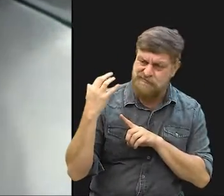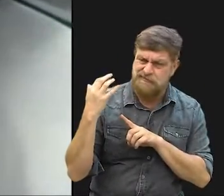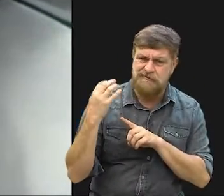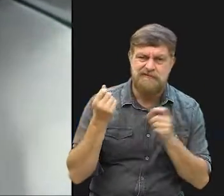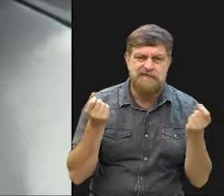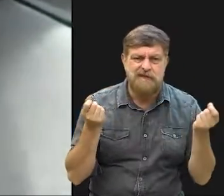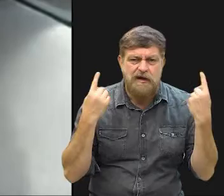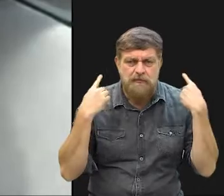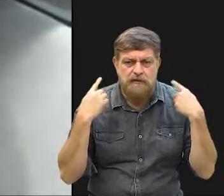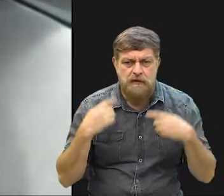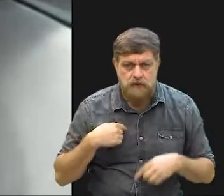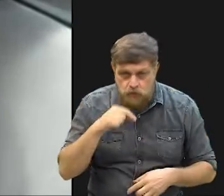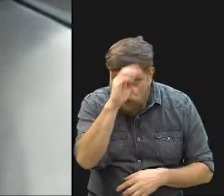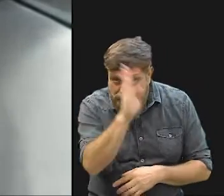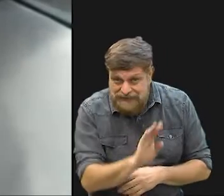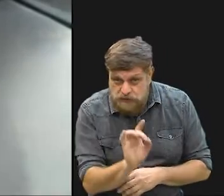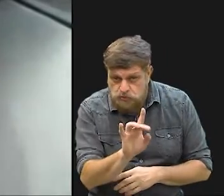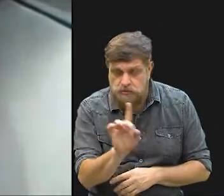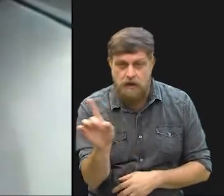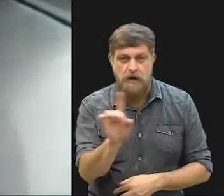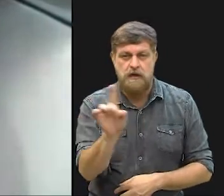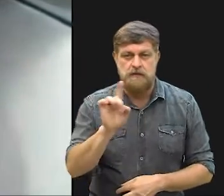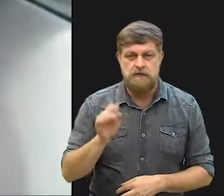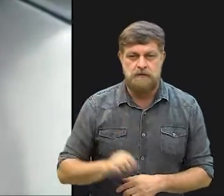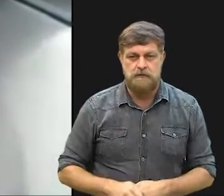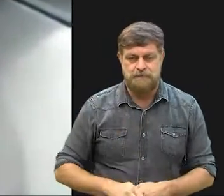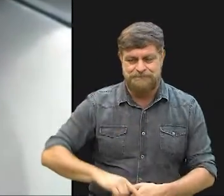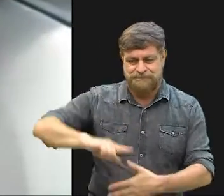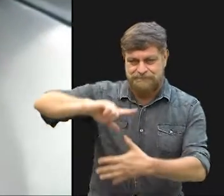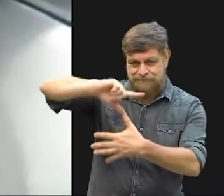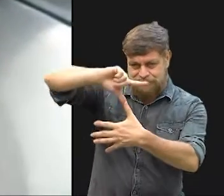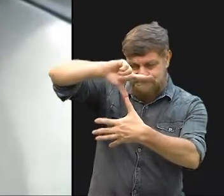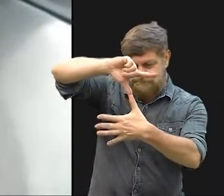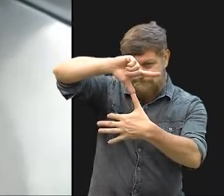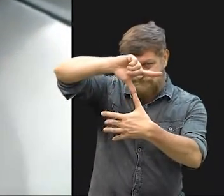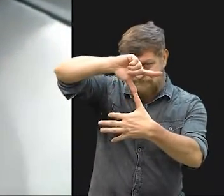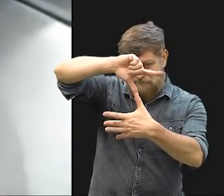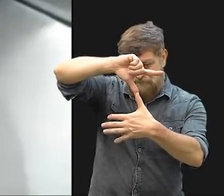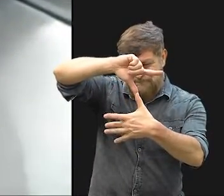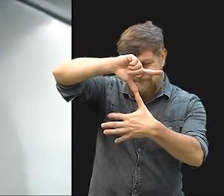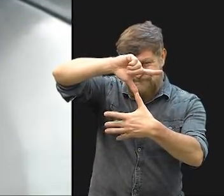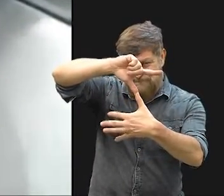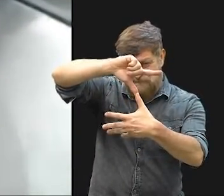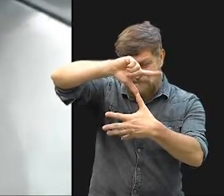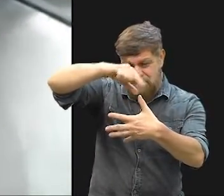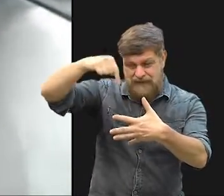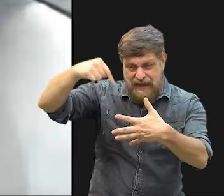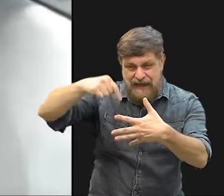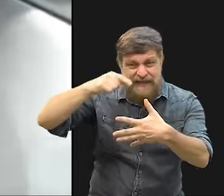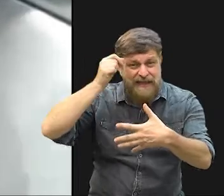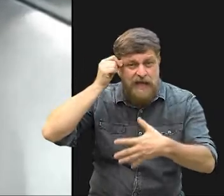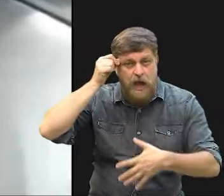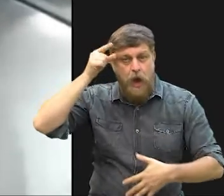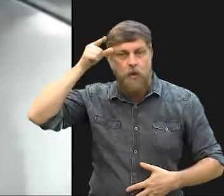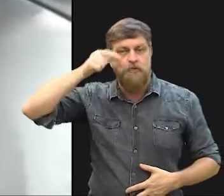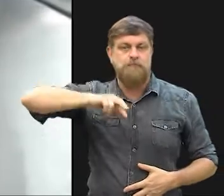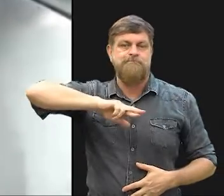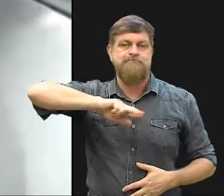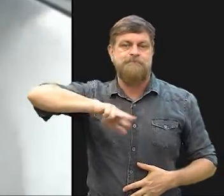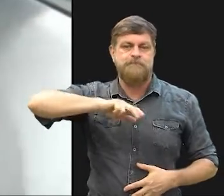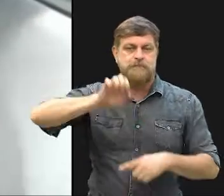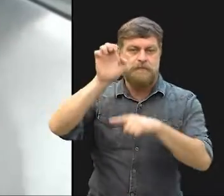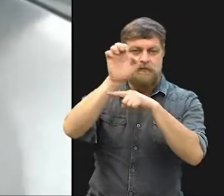infelizmente, eu não digo que é só no Brasil, eu acho que a América do Sul, nós temos uma cultura um pouco diferente do